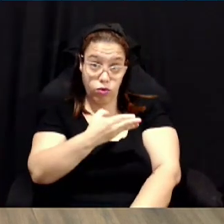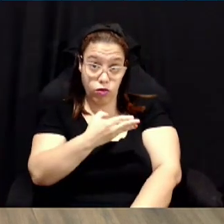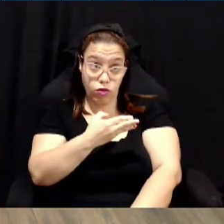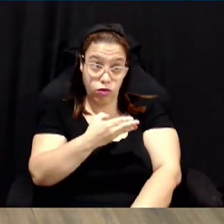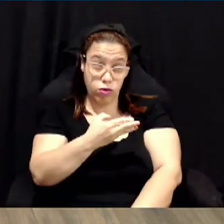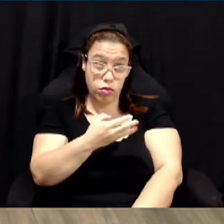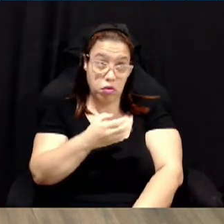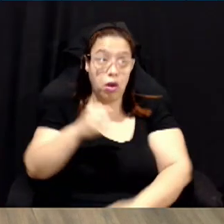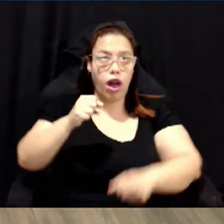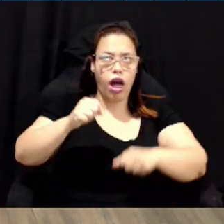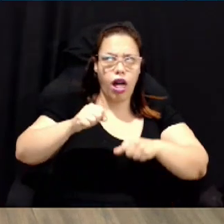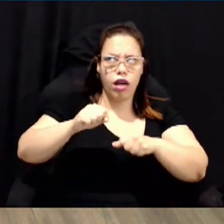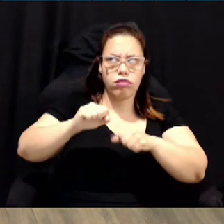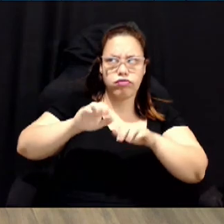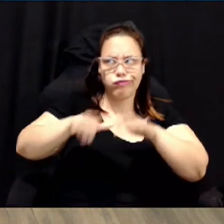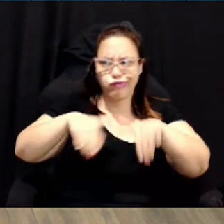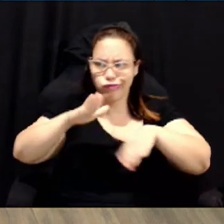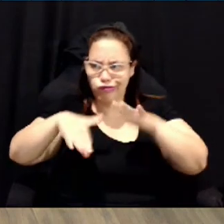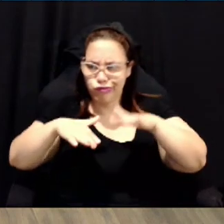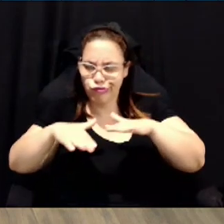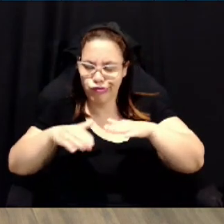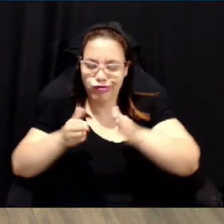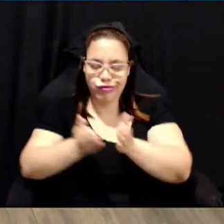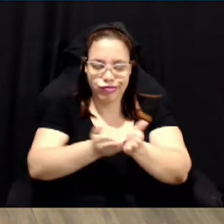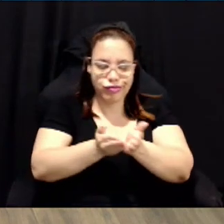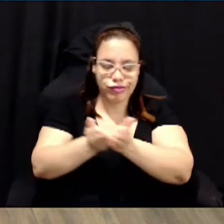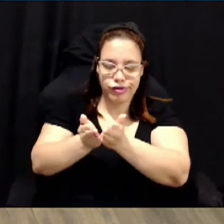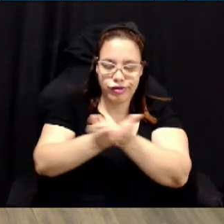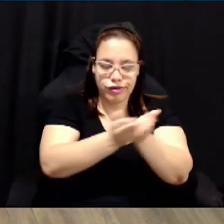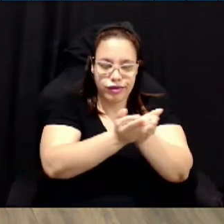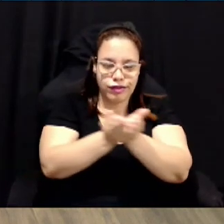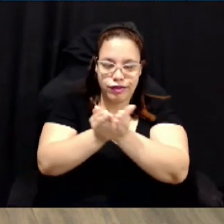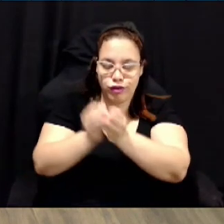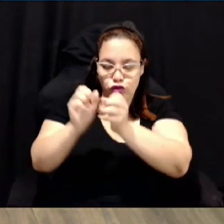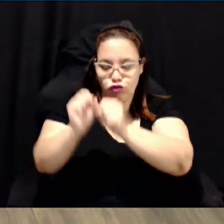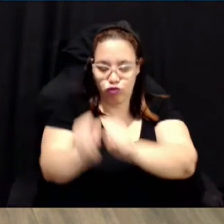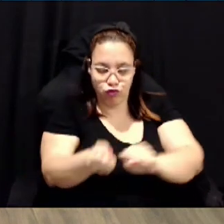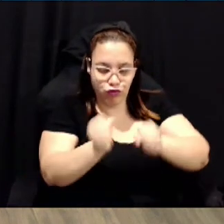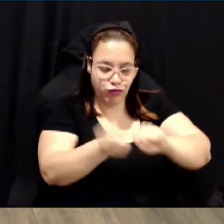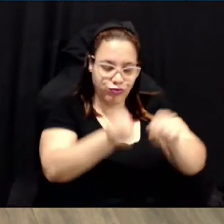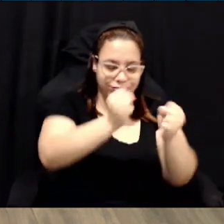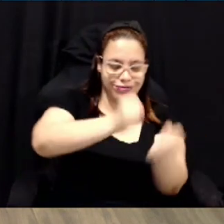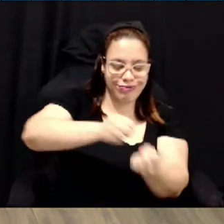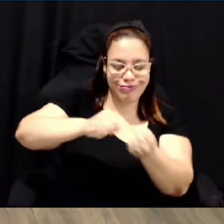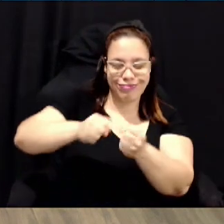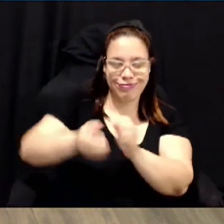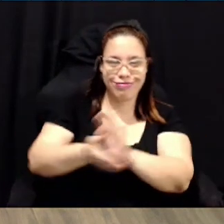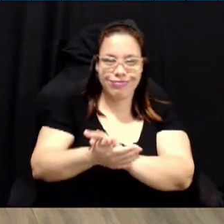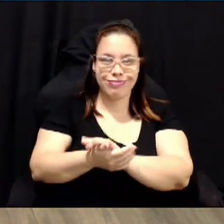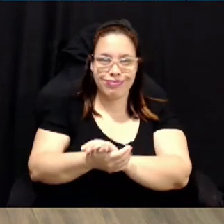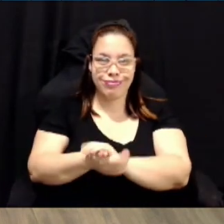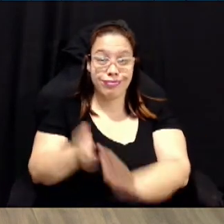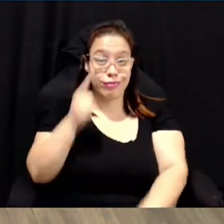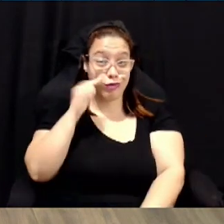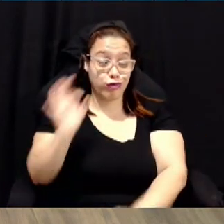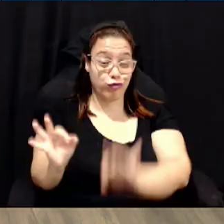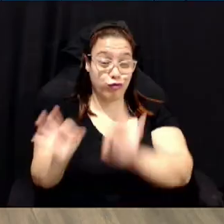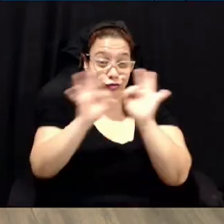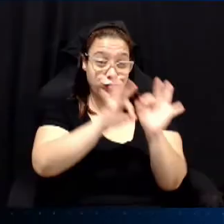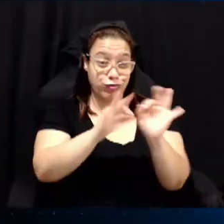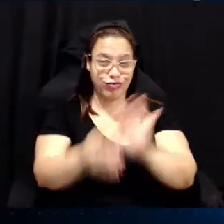é praticada com canoas ou canoagem. A partir de agora, vamos acompanhar.